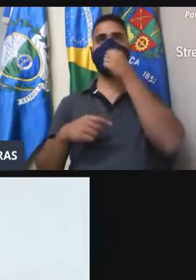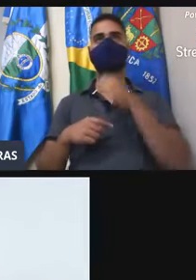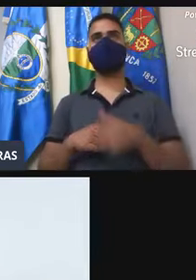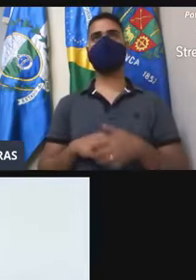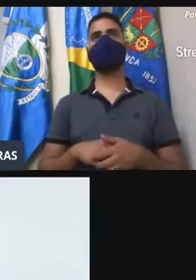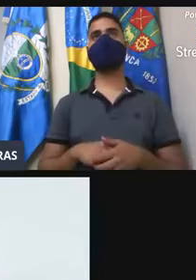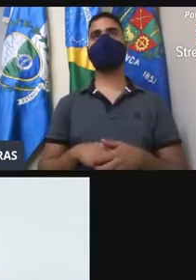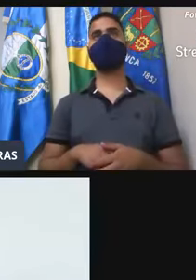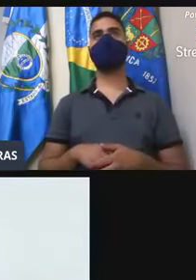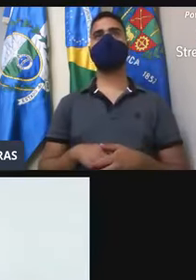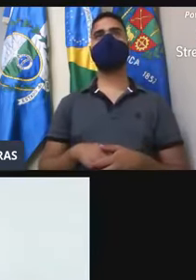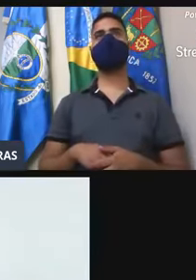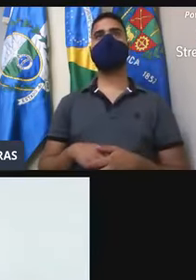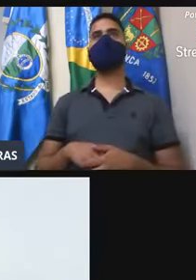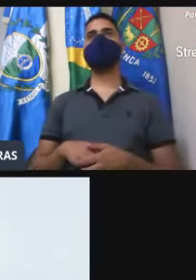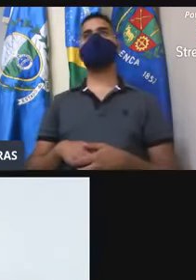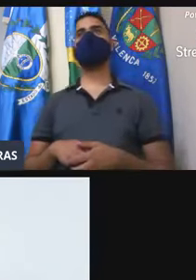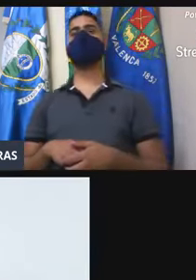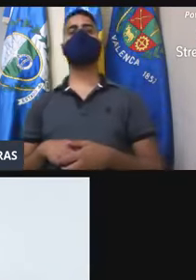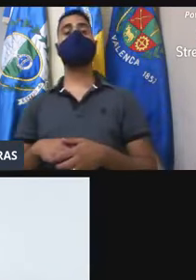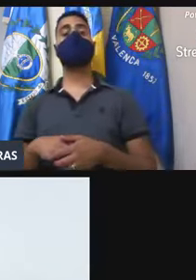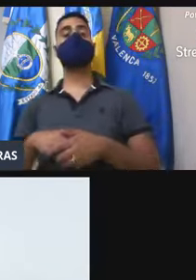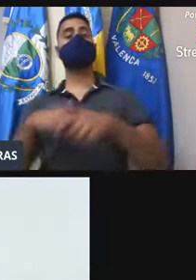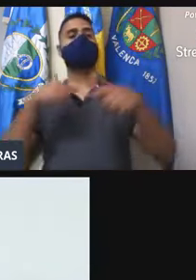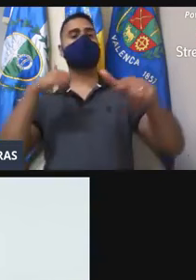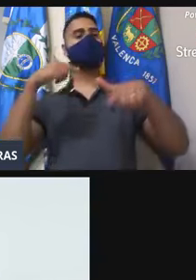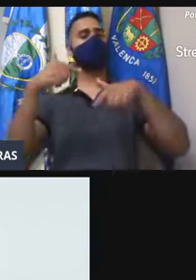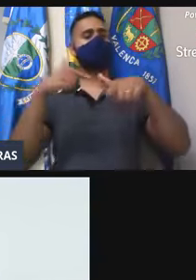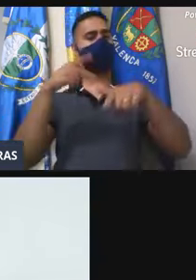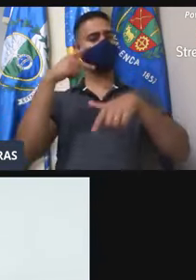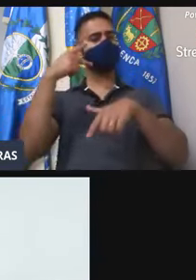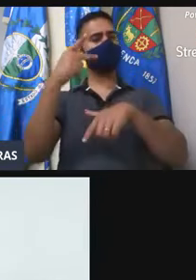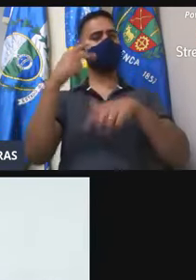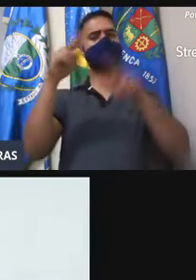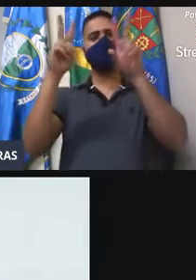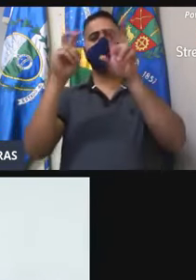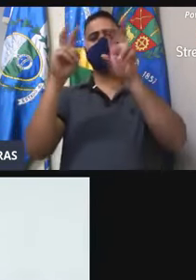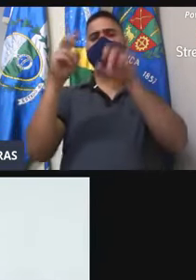nossa sessão, nesse dia de hoje. O empenho de Vossa Excelência em um assunto tão